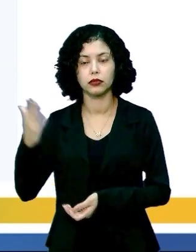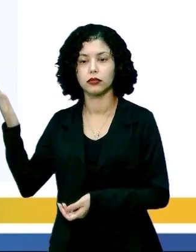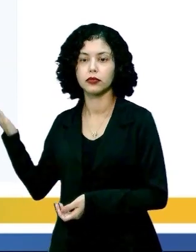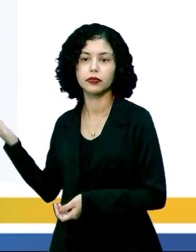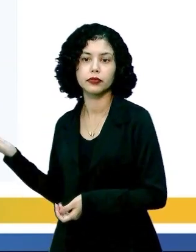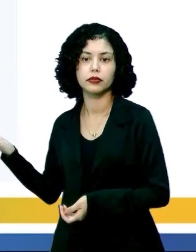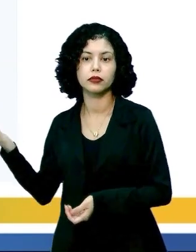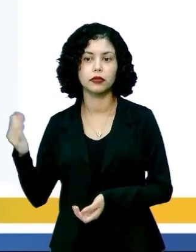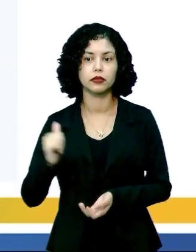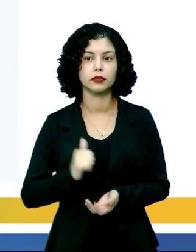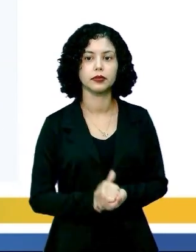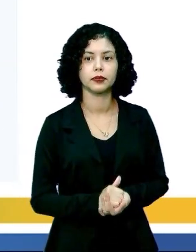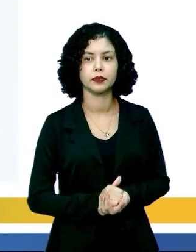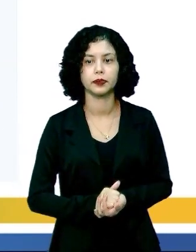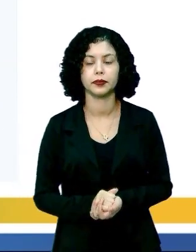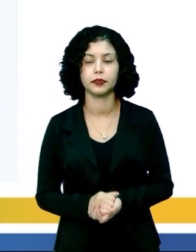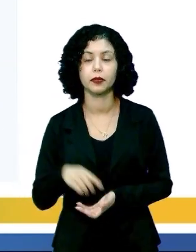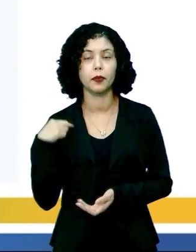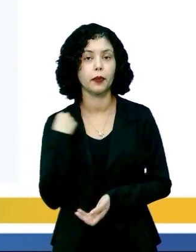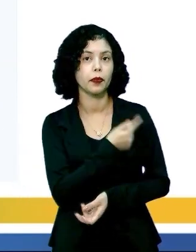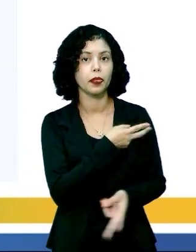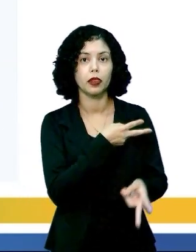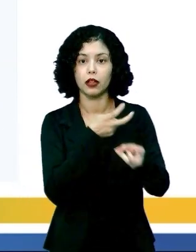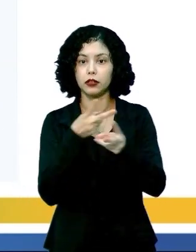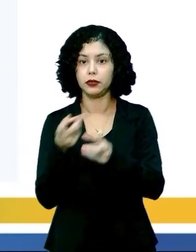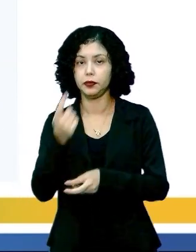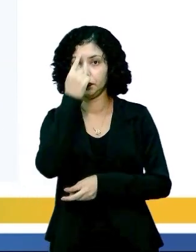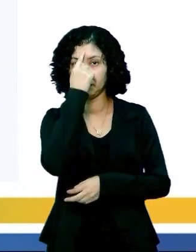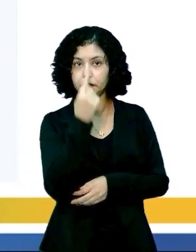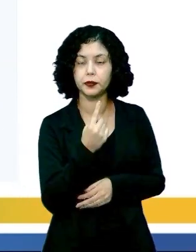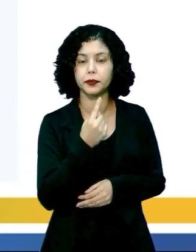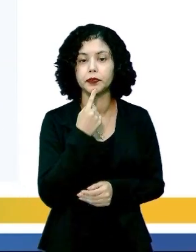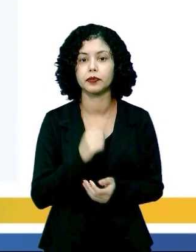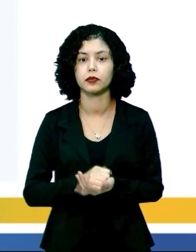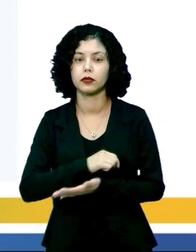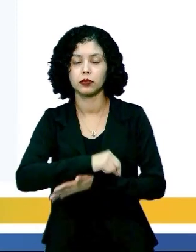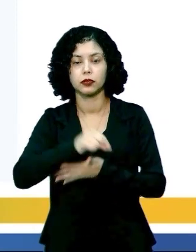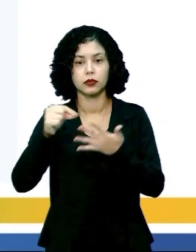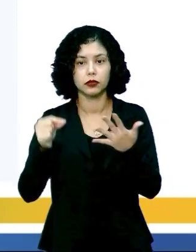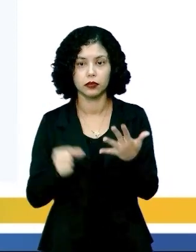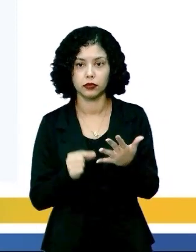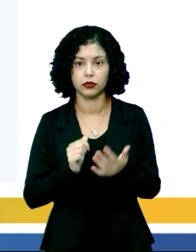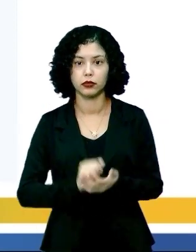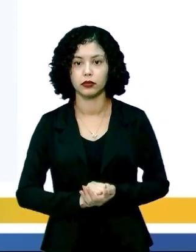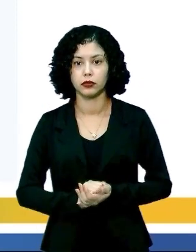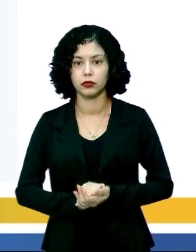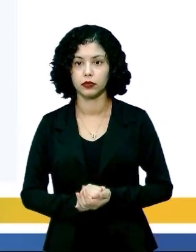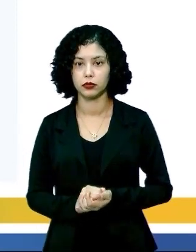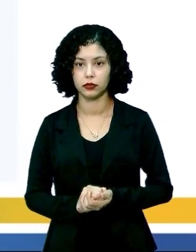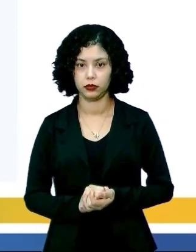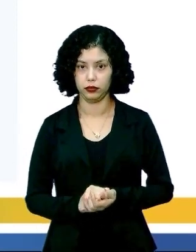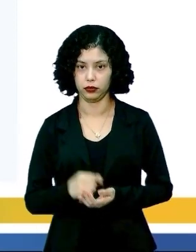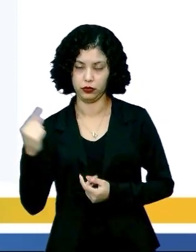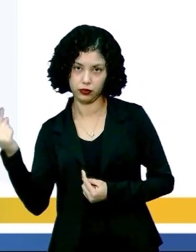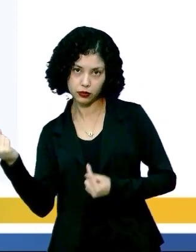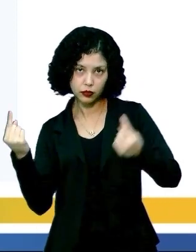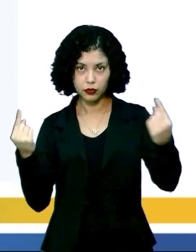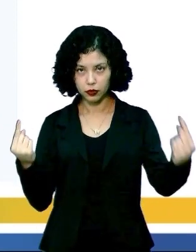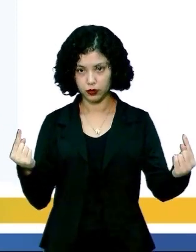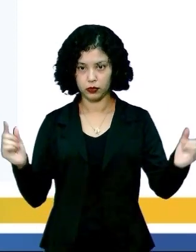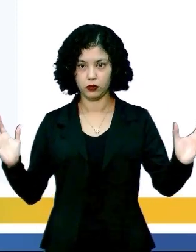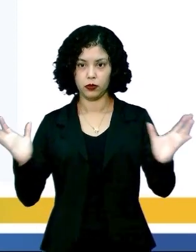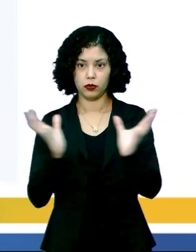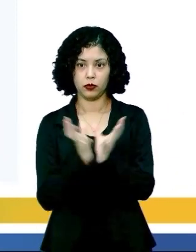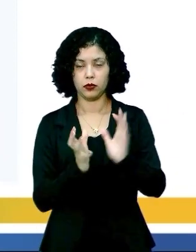Então, olha aí, nós podemos observar aí os elementos, tá, de um